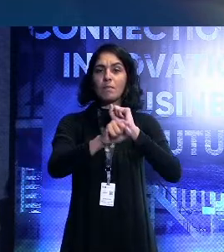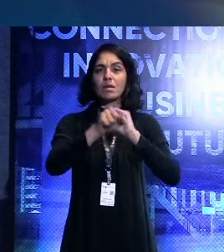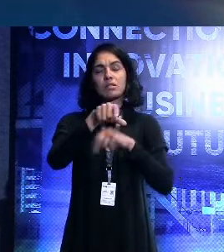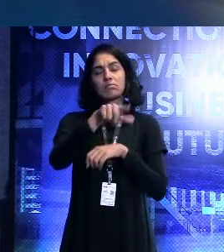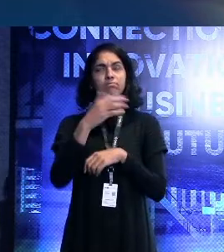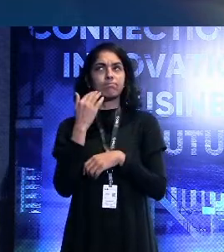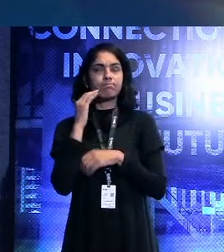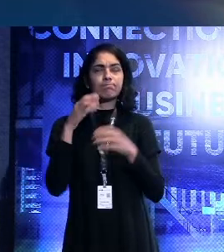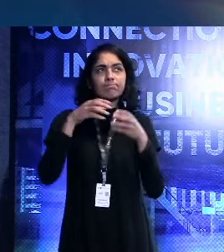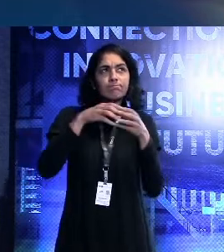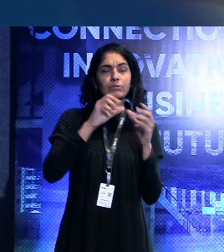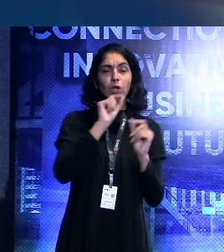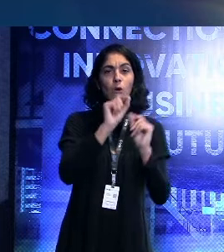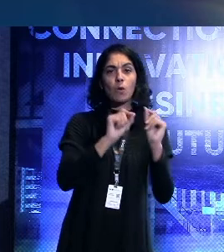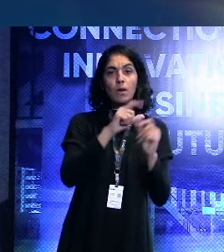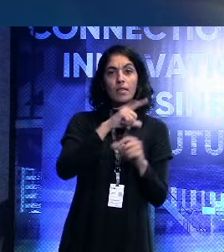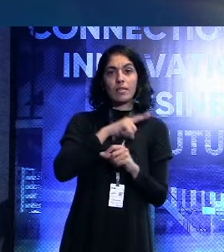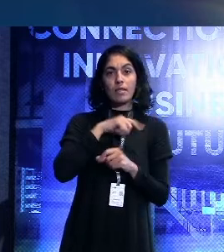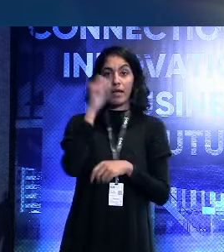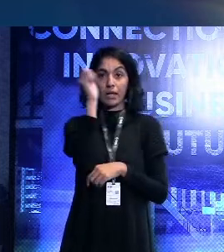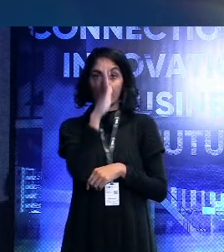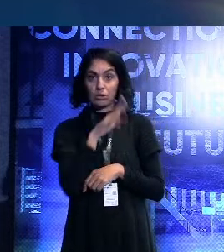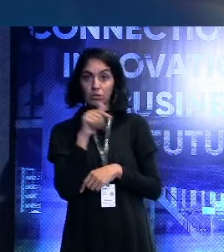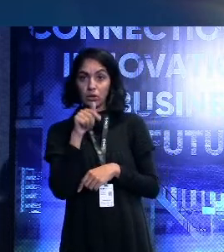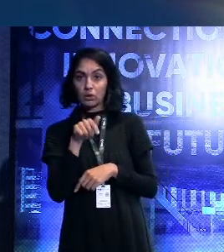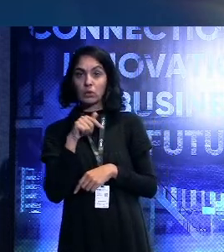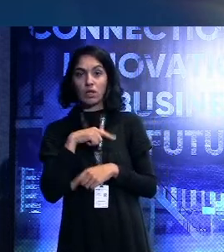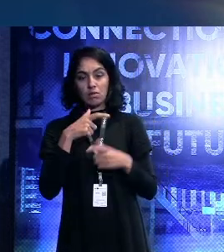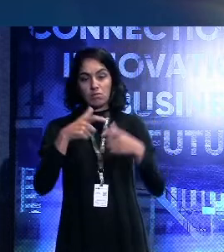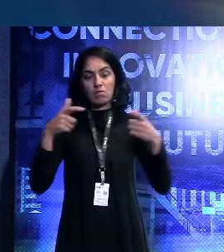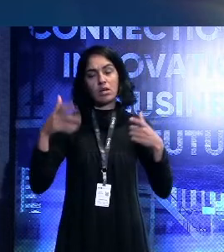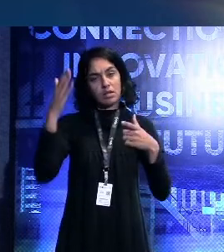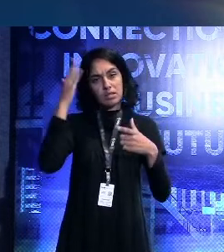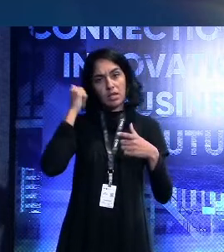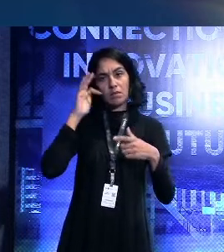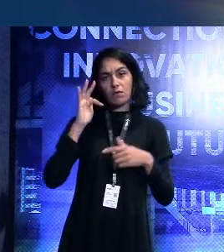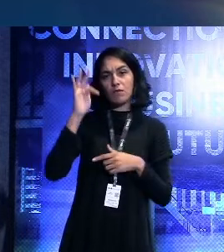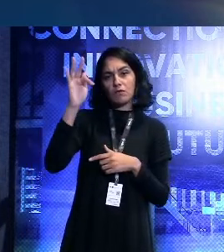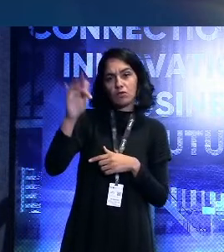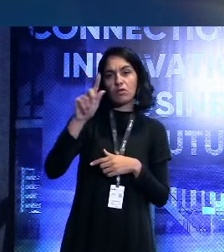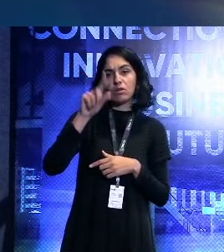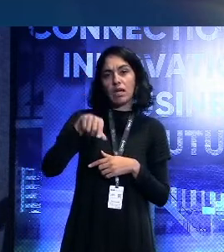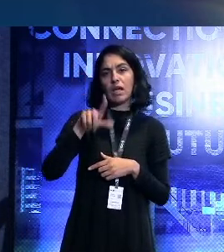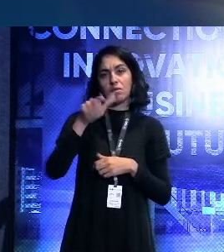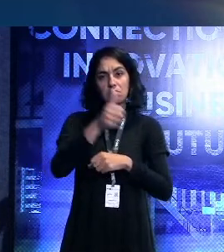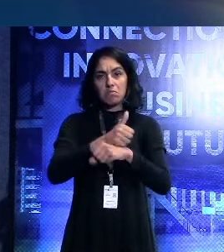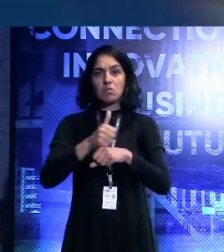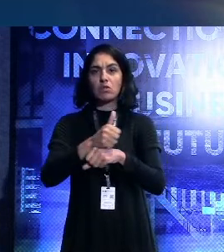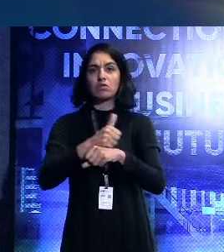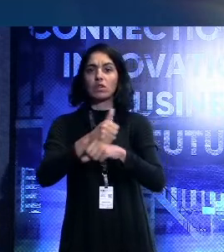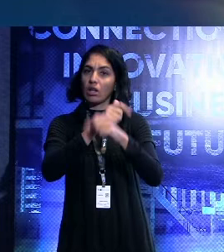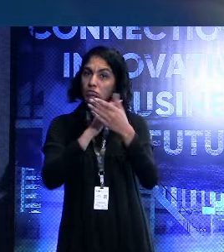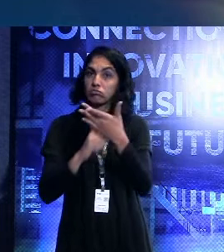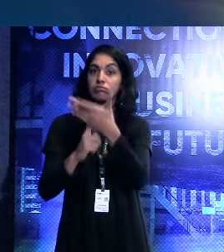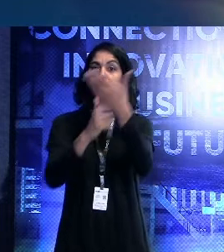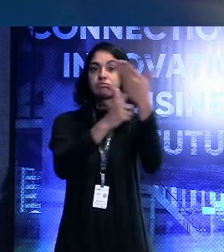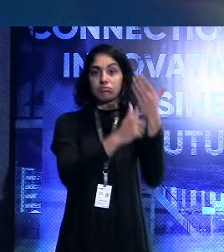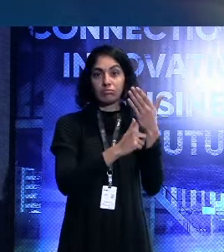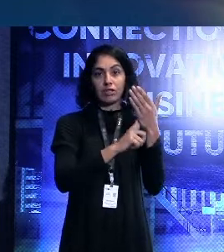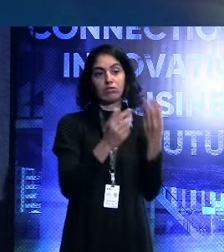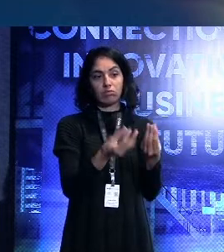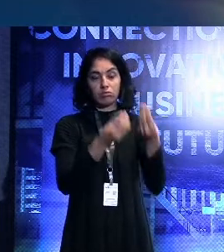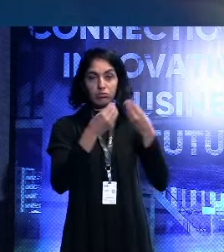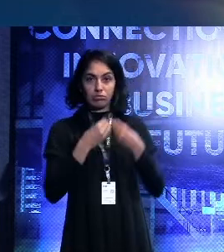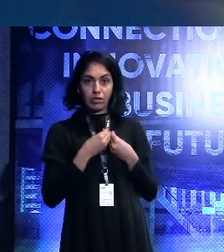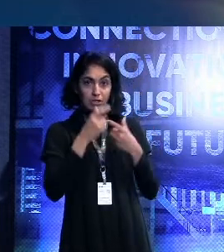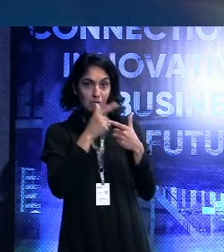dor. A gente tem no Brasil, né, a grande maioria das pessoas sabe, um futuro gap, de fato, de profissionais de tecnologia, e a gente trouxe para nós essa dor para